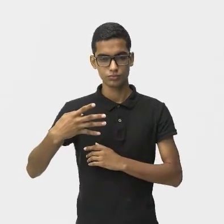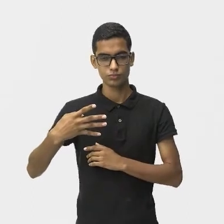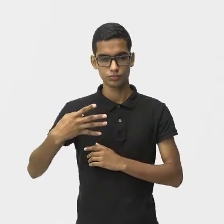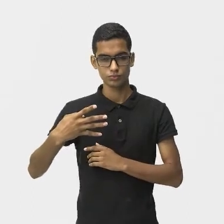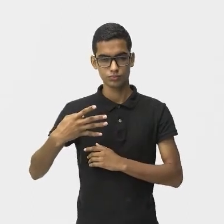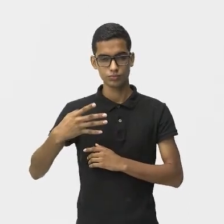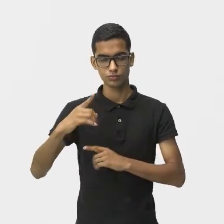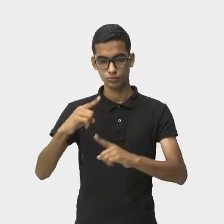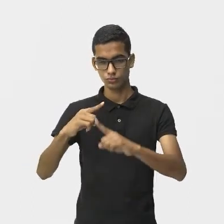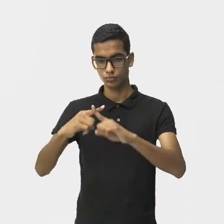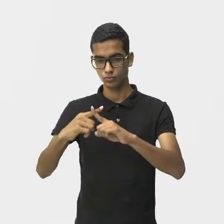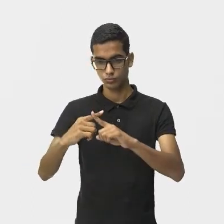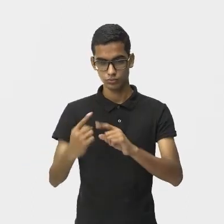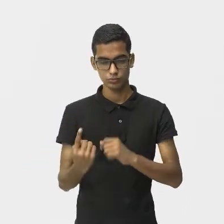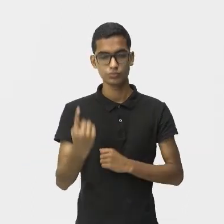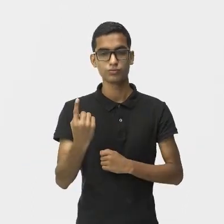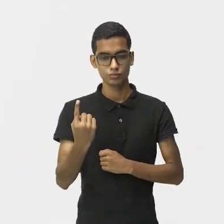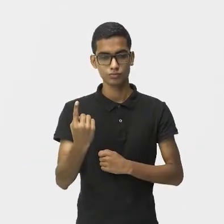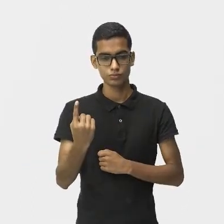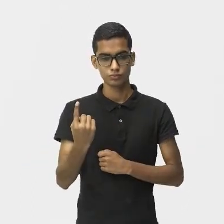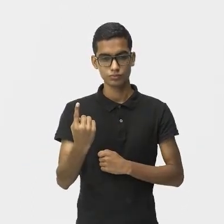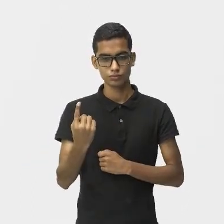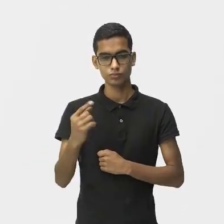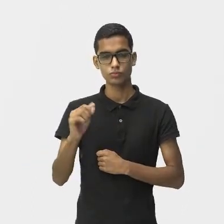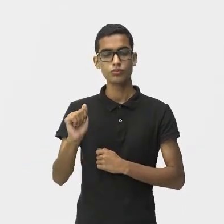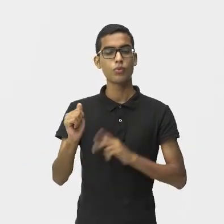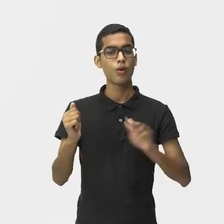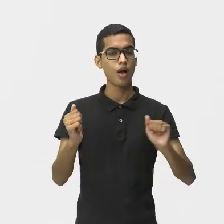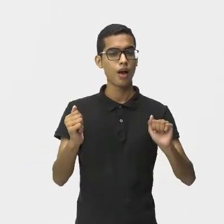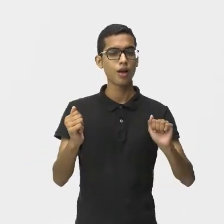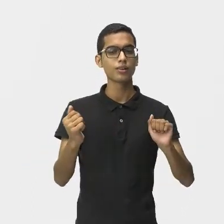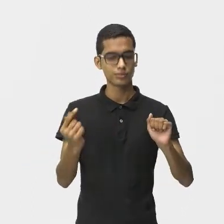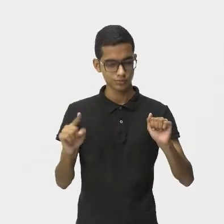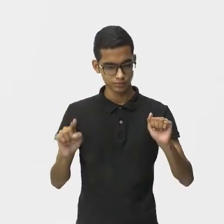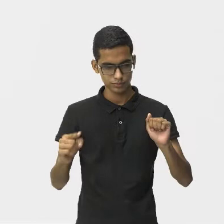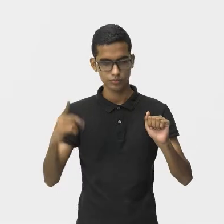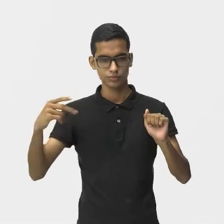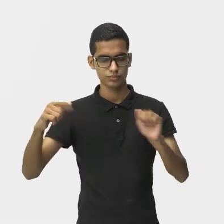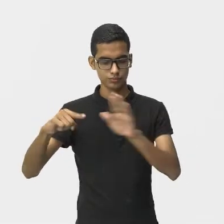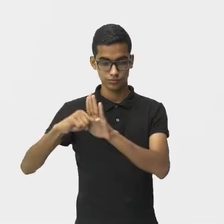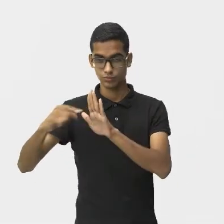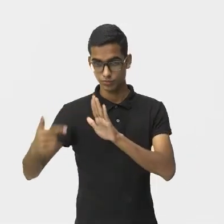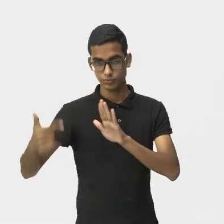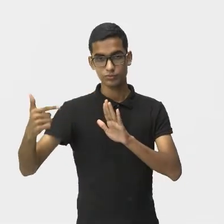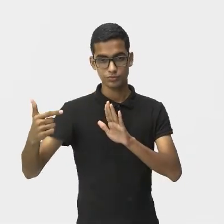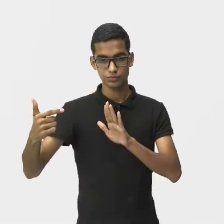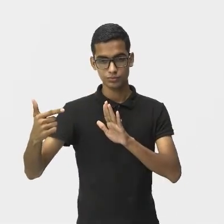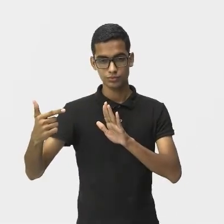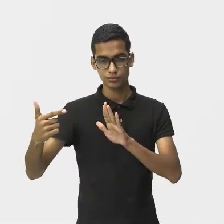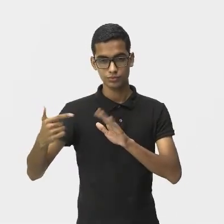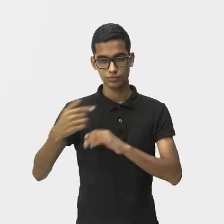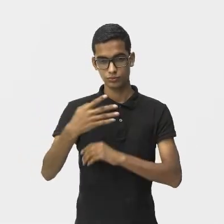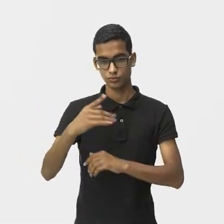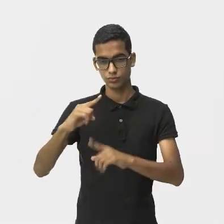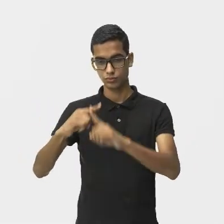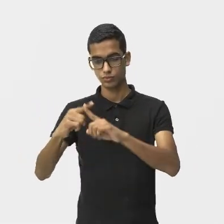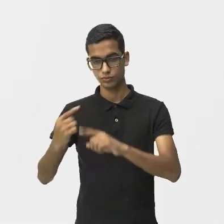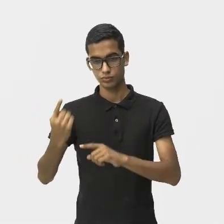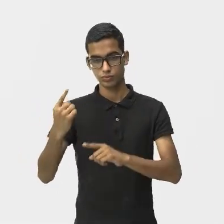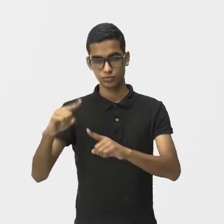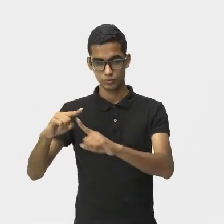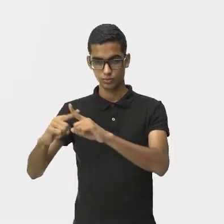também, não é? E o coeficiente c? Menos 2, ó. Então, menos 2 aqui dentro do